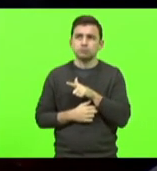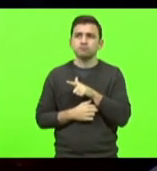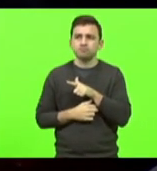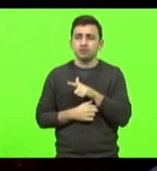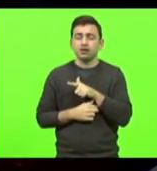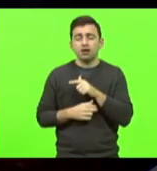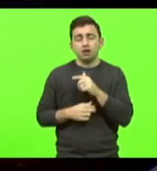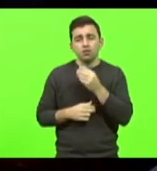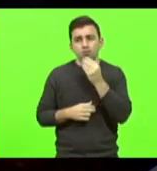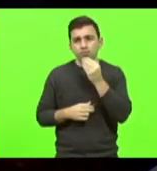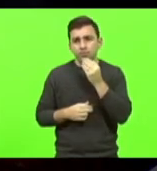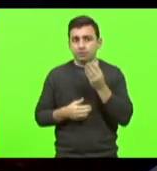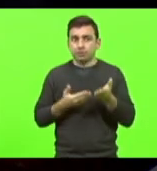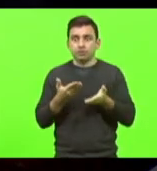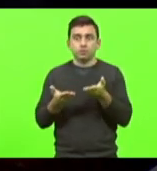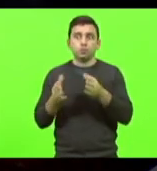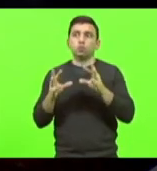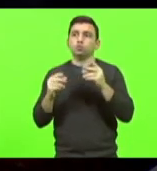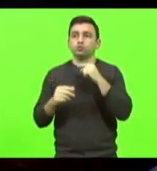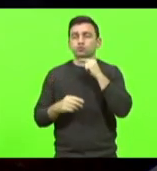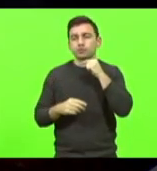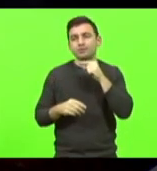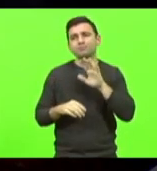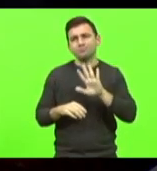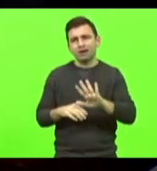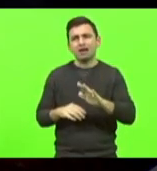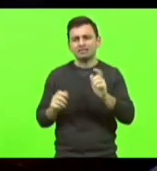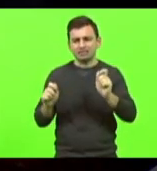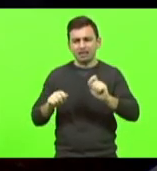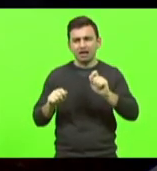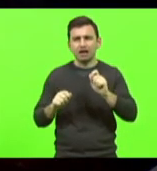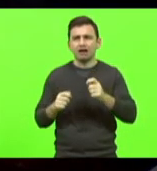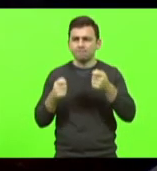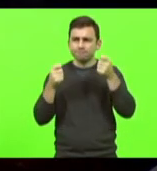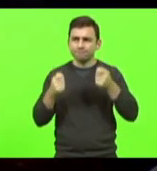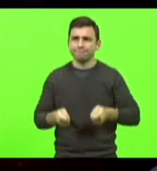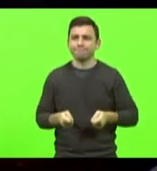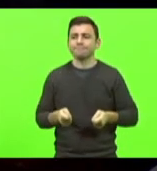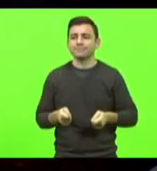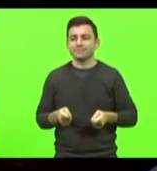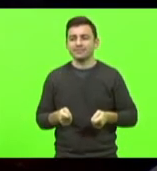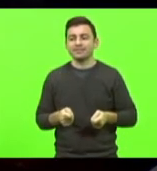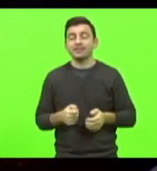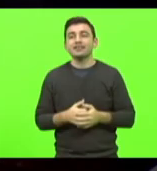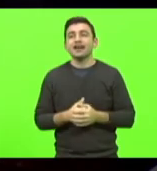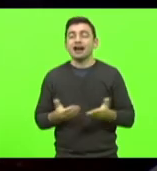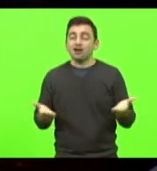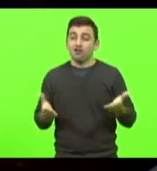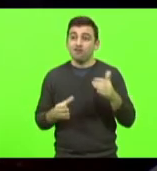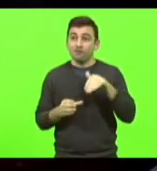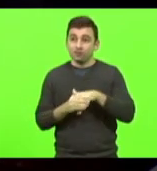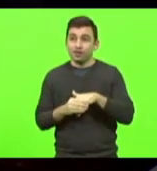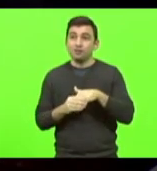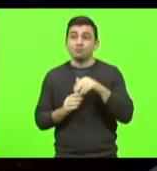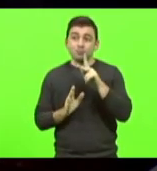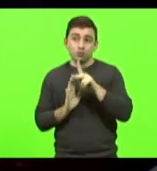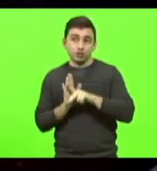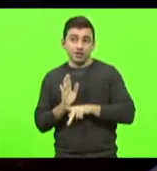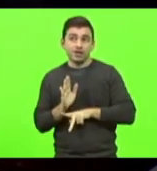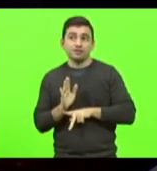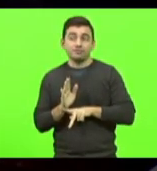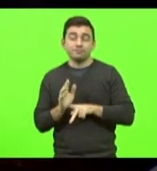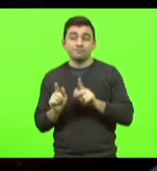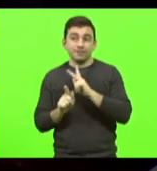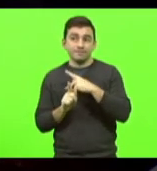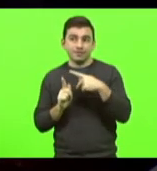expectativas mas que vai trazer sustentabilidade nós estamos voltando um projeto aqui pensando na Previdência atual